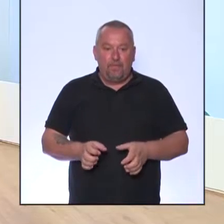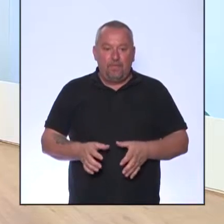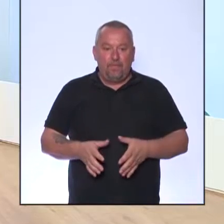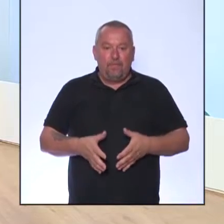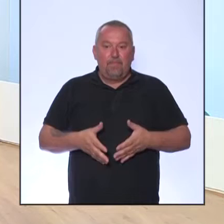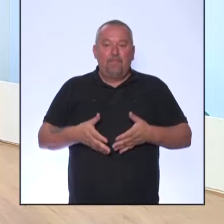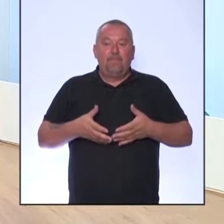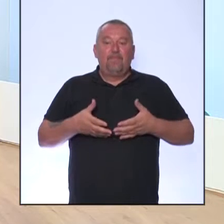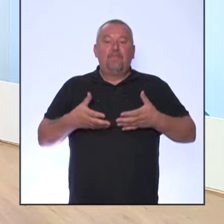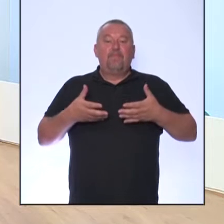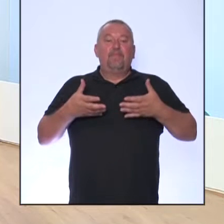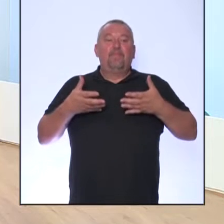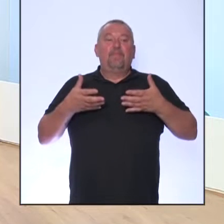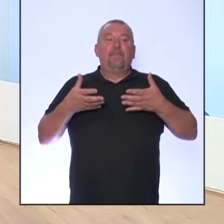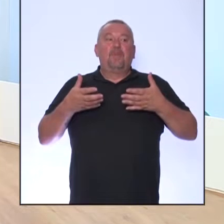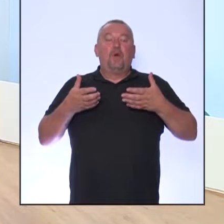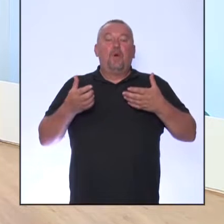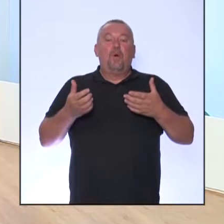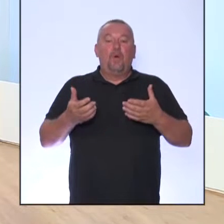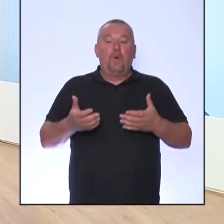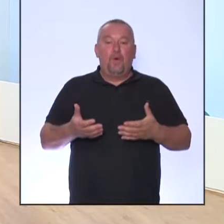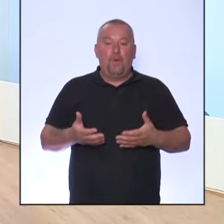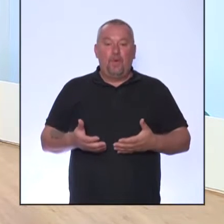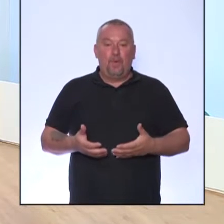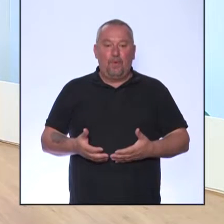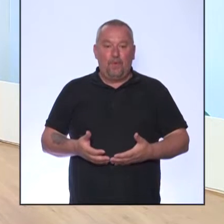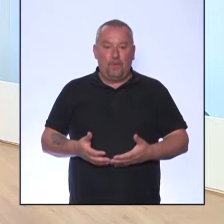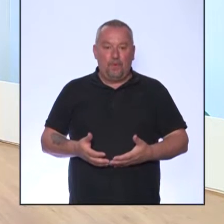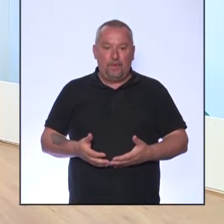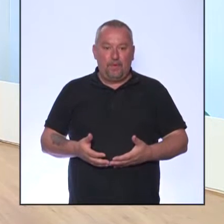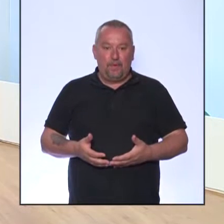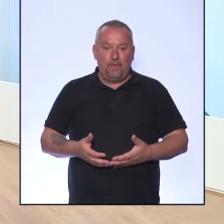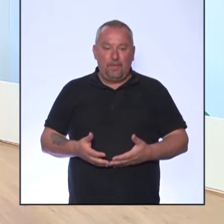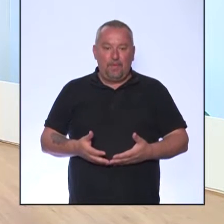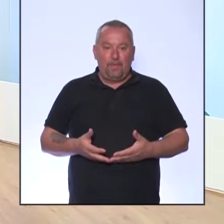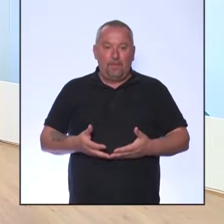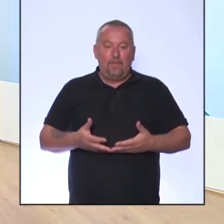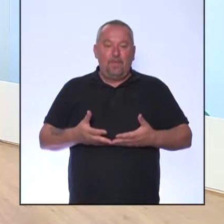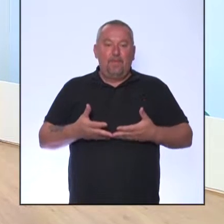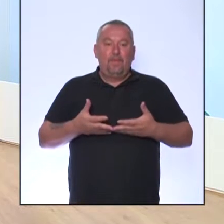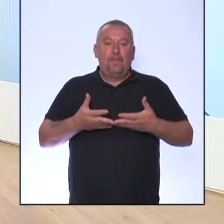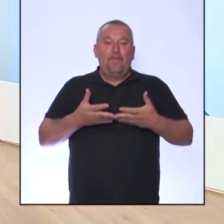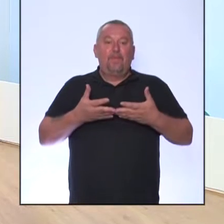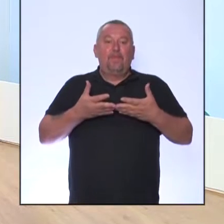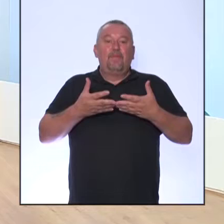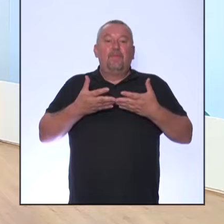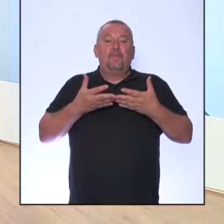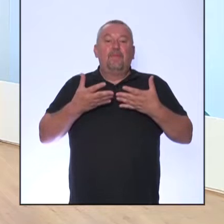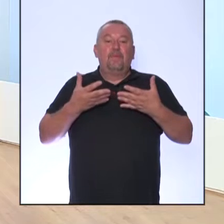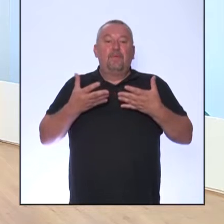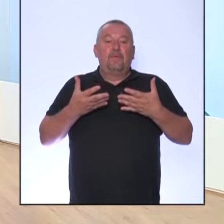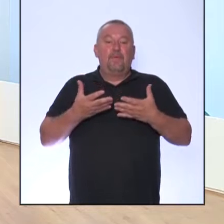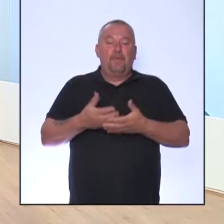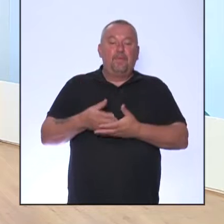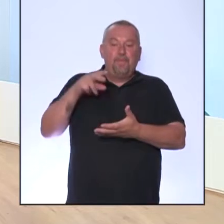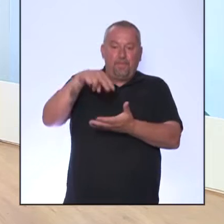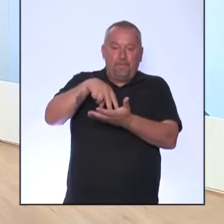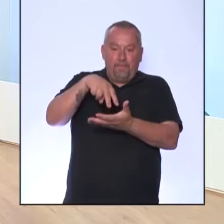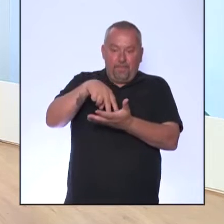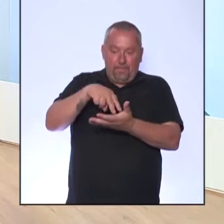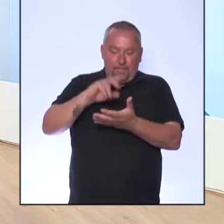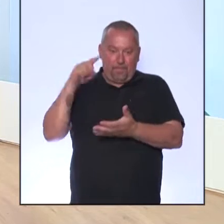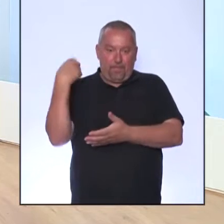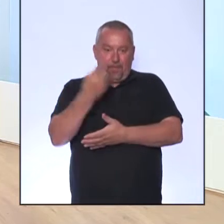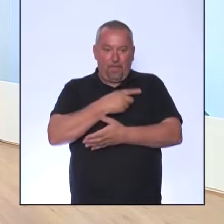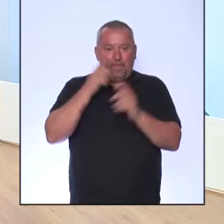solta. Respirando fundo, soltando, levantando, levantando, para que a gente